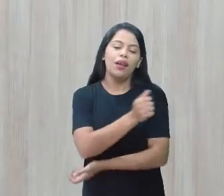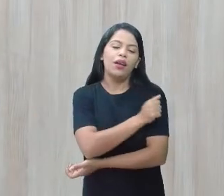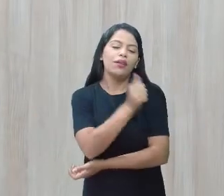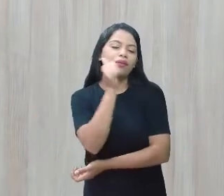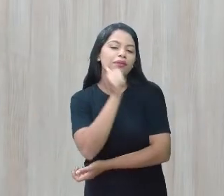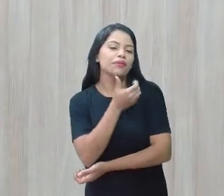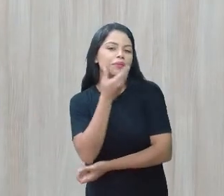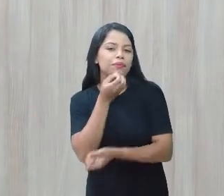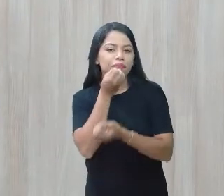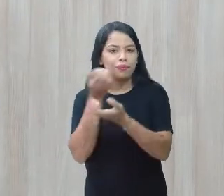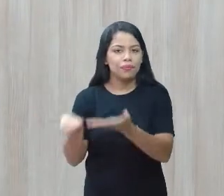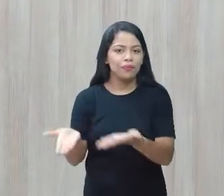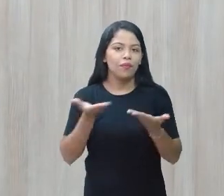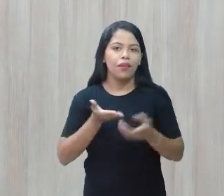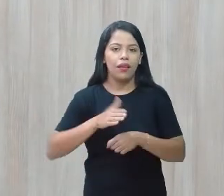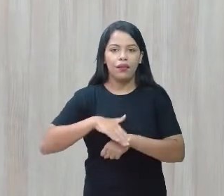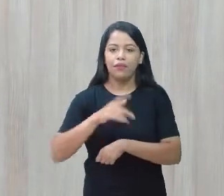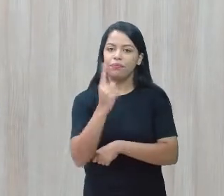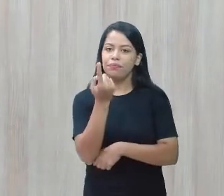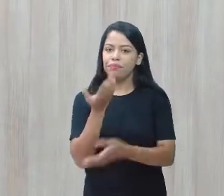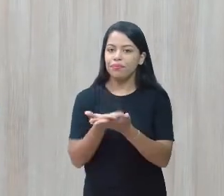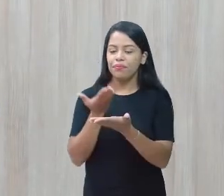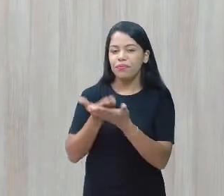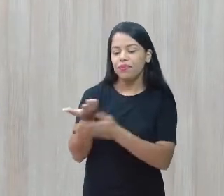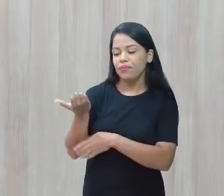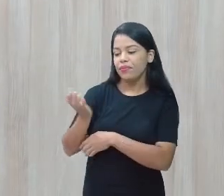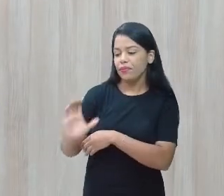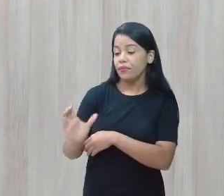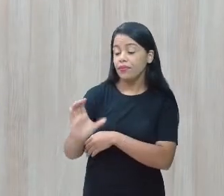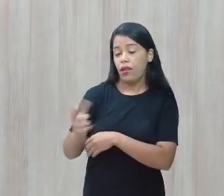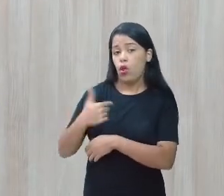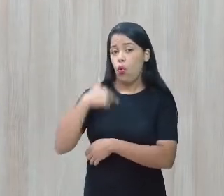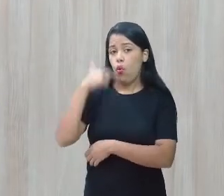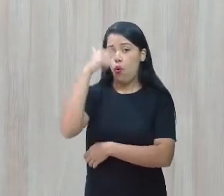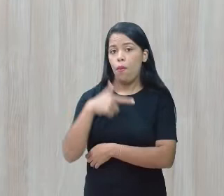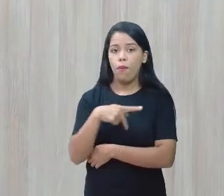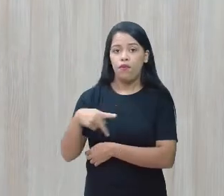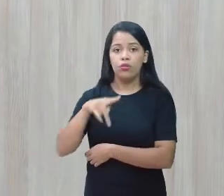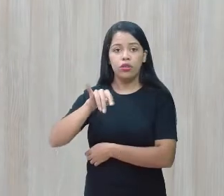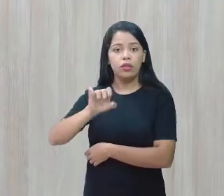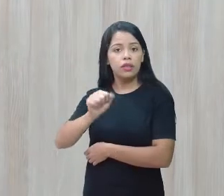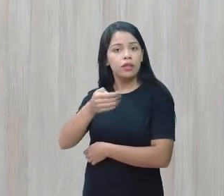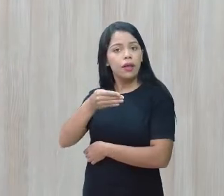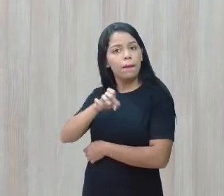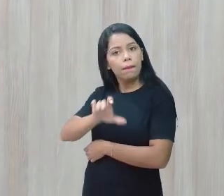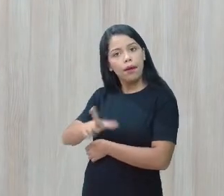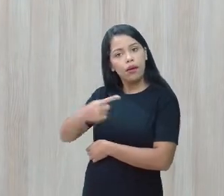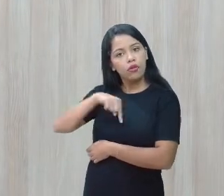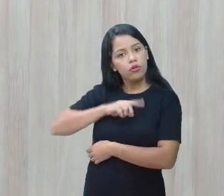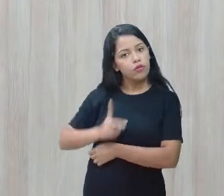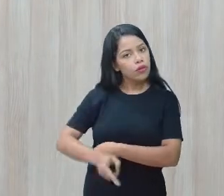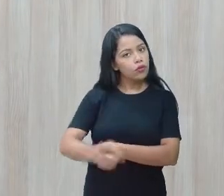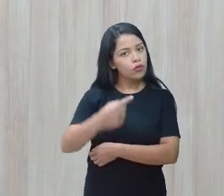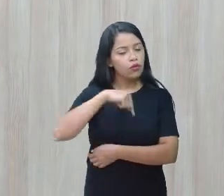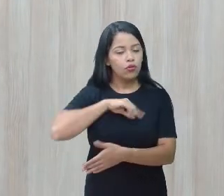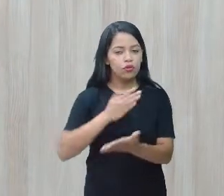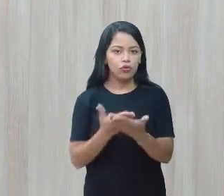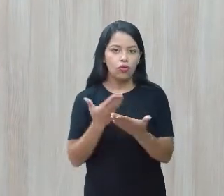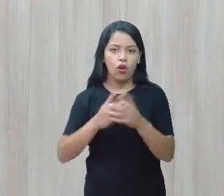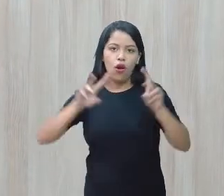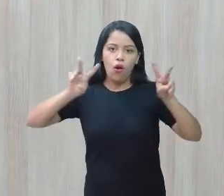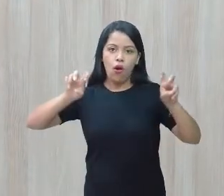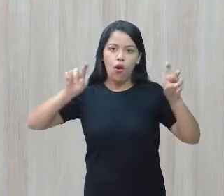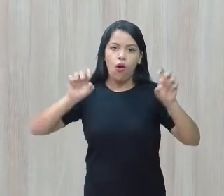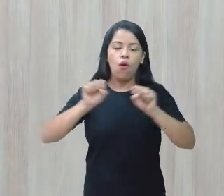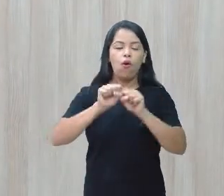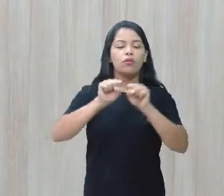alunas, bem-vindos a mais uma aula de ciência. Eu sou a professora Isabel e vamos continuar o nosso estudo em relação